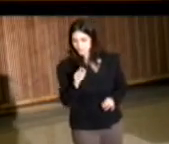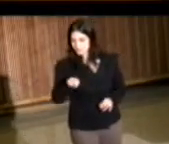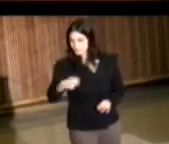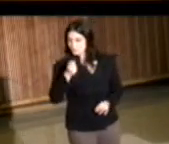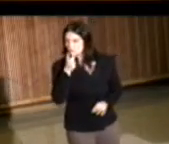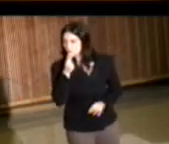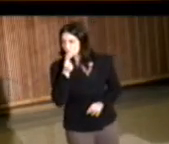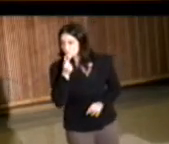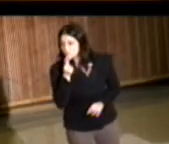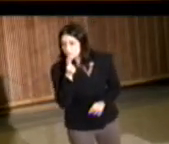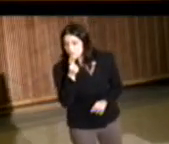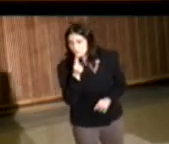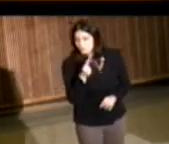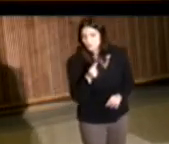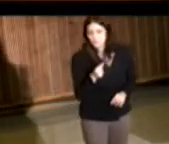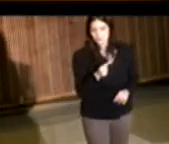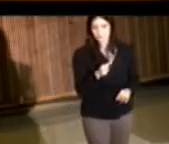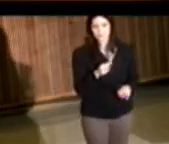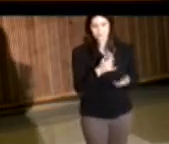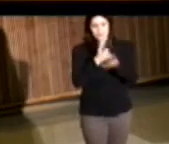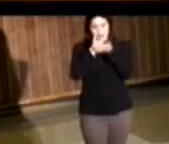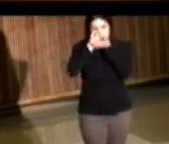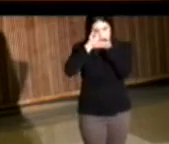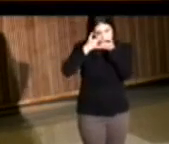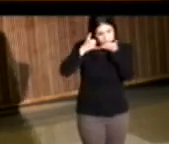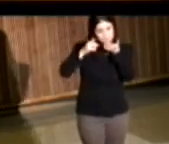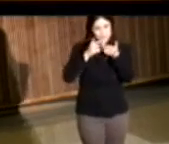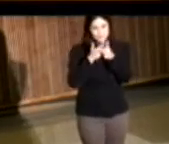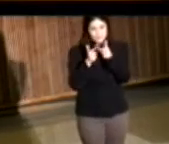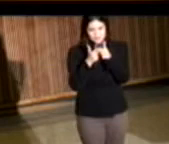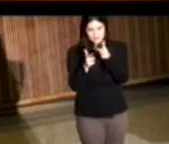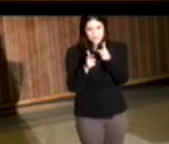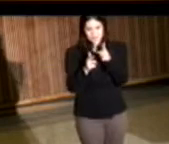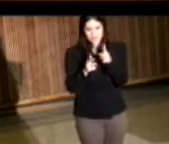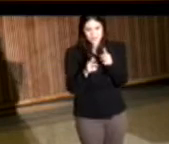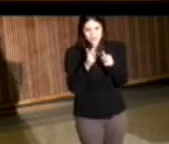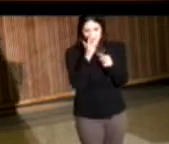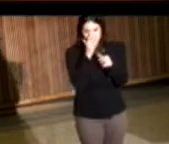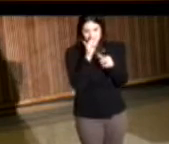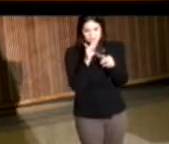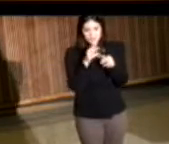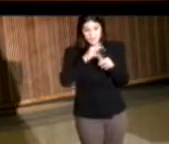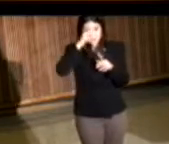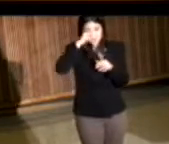me disse que eu tinha que desistir, porque nem é meu filho de fato.